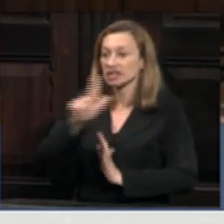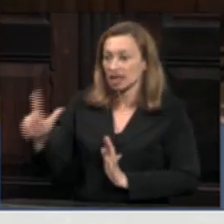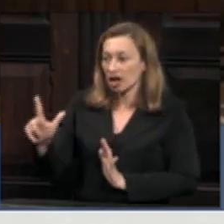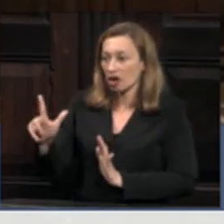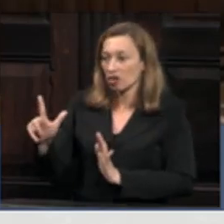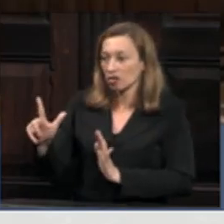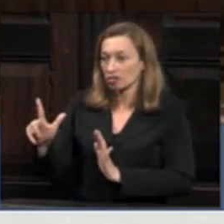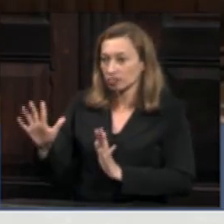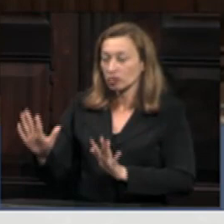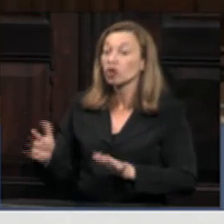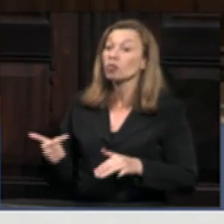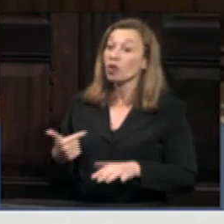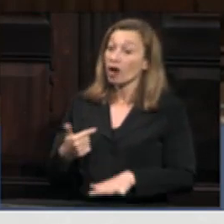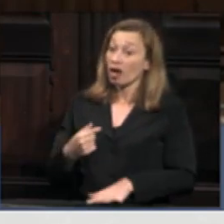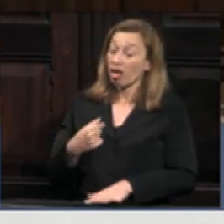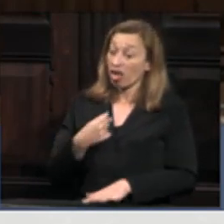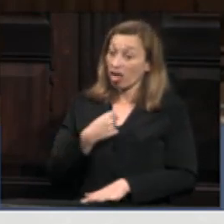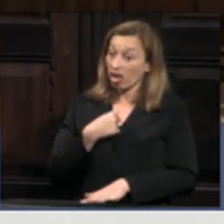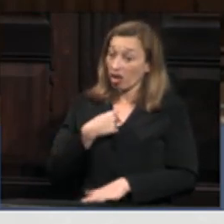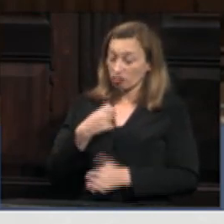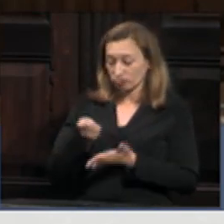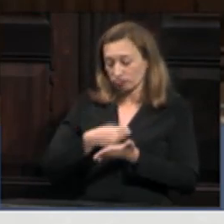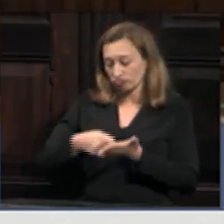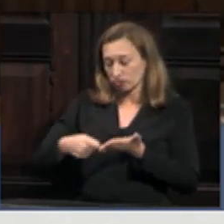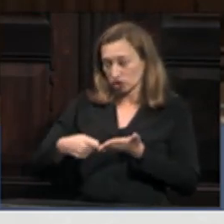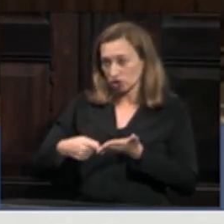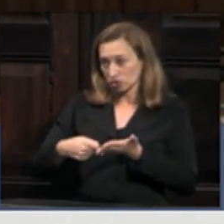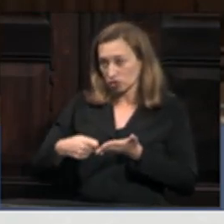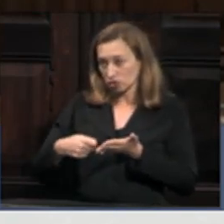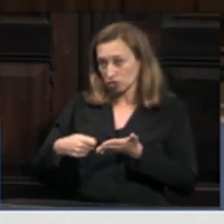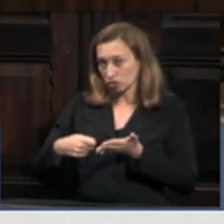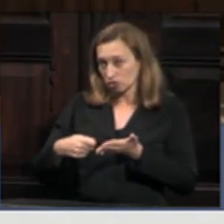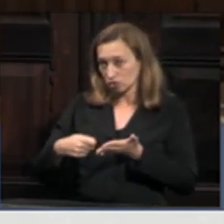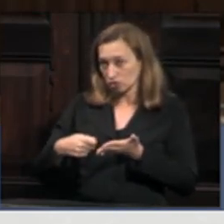sou autor de uma delas,